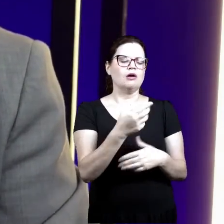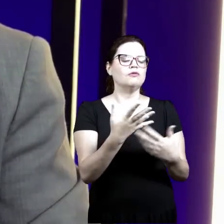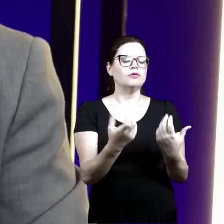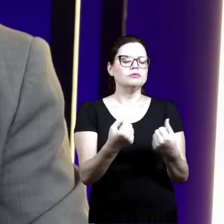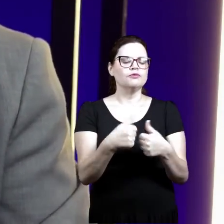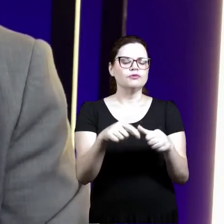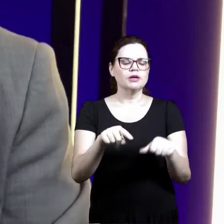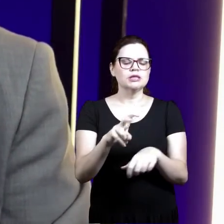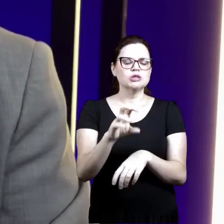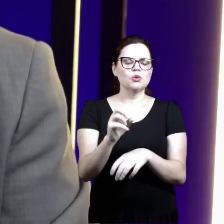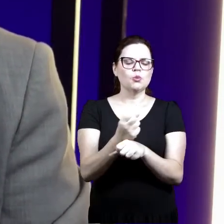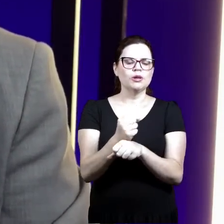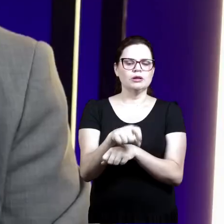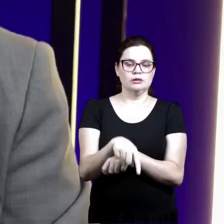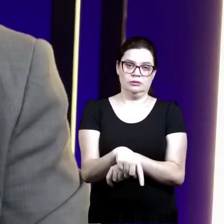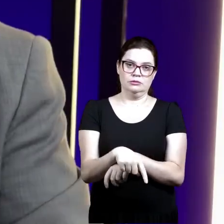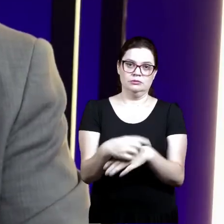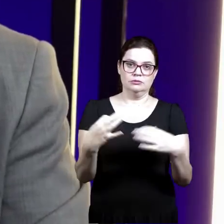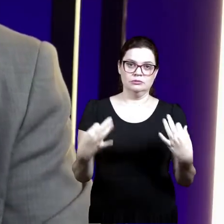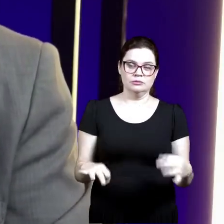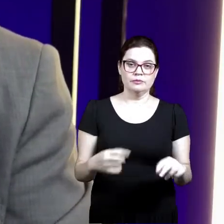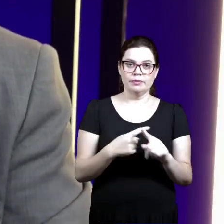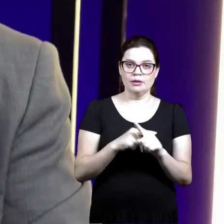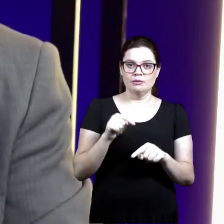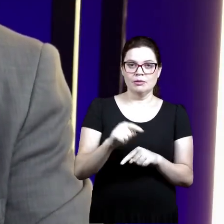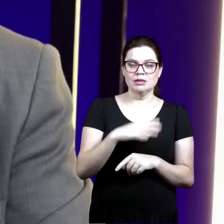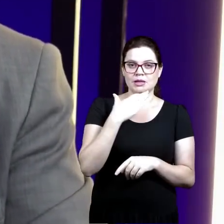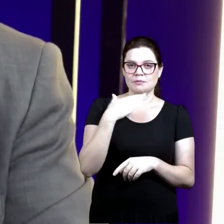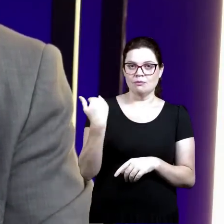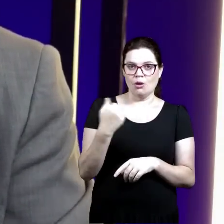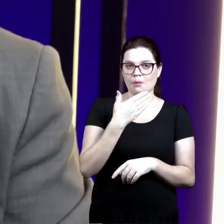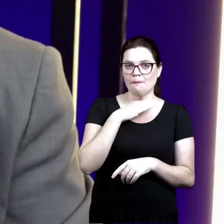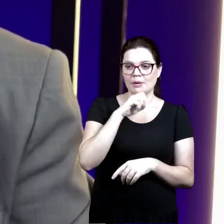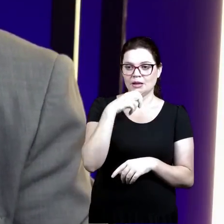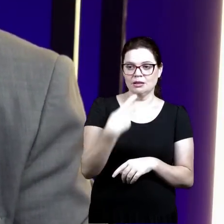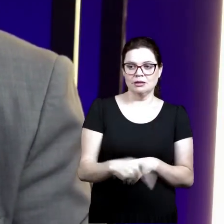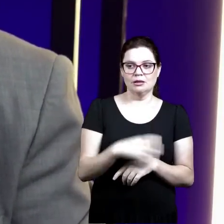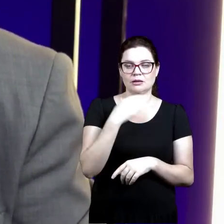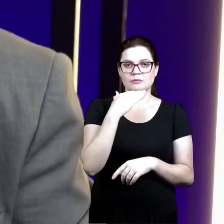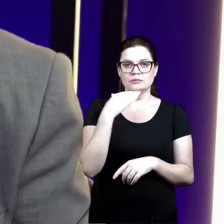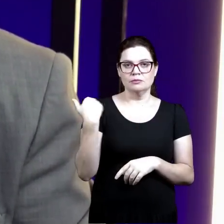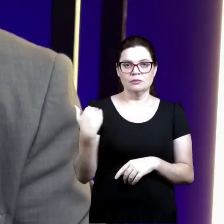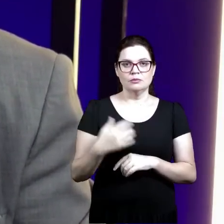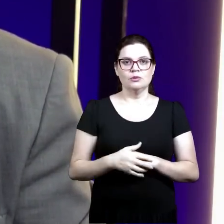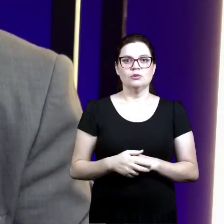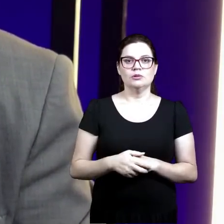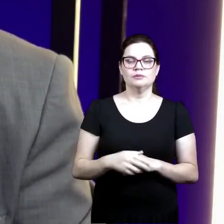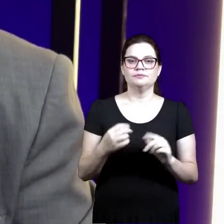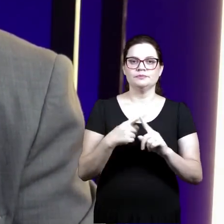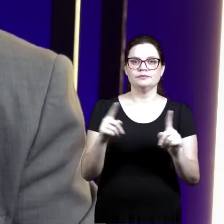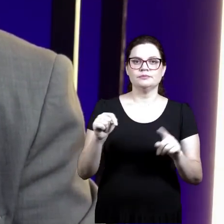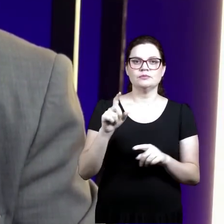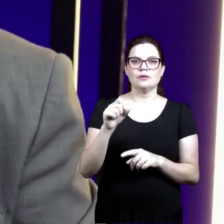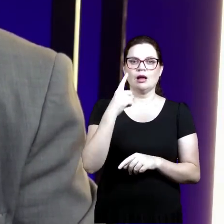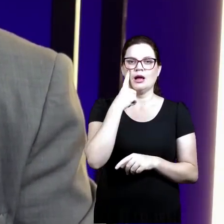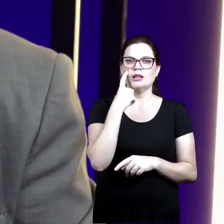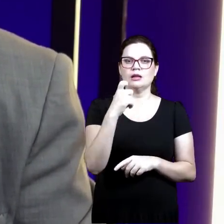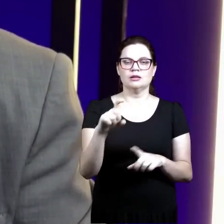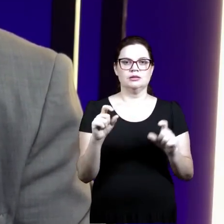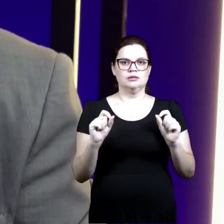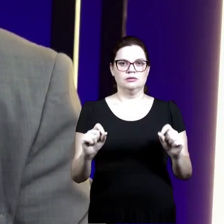Harã aqui por 50 anos, né? Sim. Mas ali ele morre, como você falou aí. E agora, é interessante isso